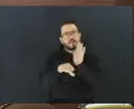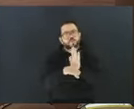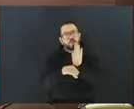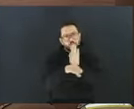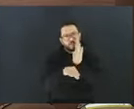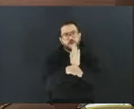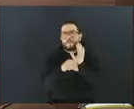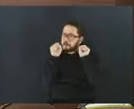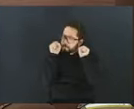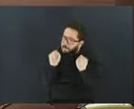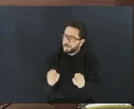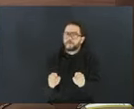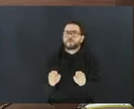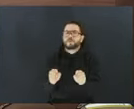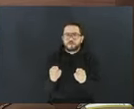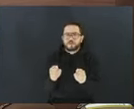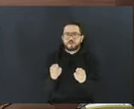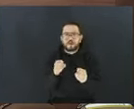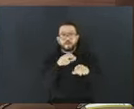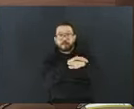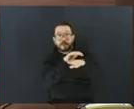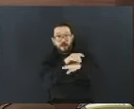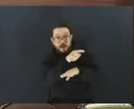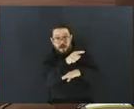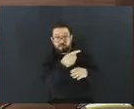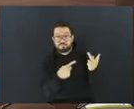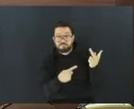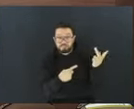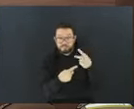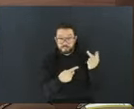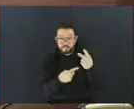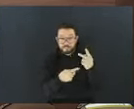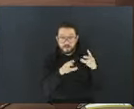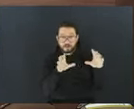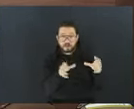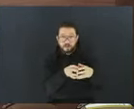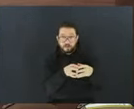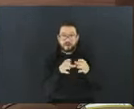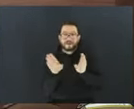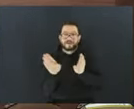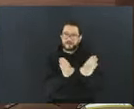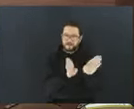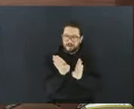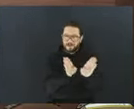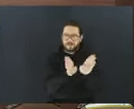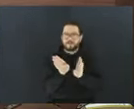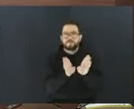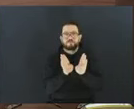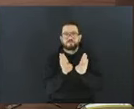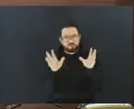eu falo com o Pierre também, a gente que, né, participa da Comissão de Acessibilidade, a gente pode construir junto